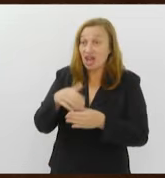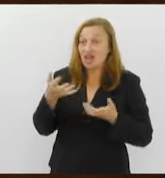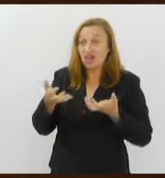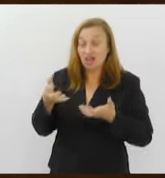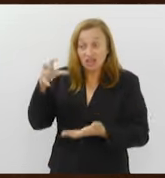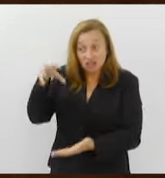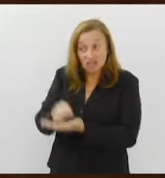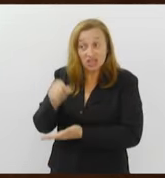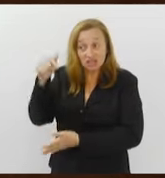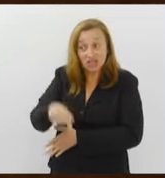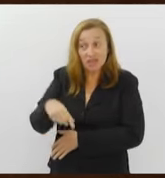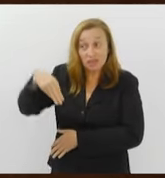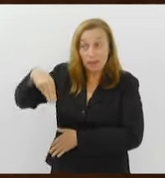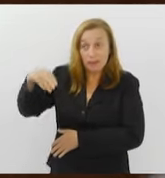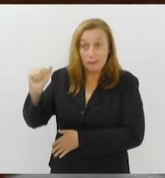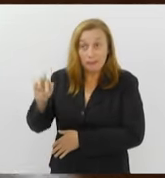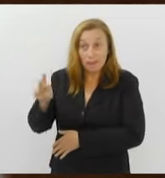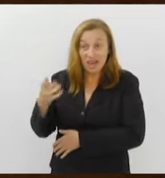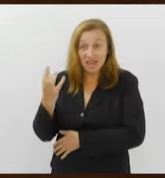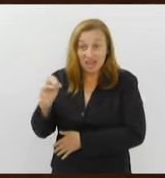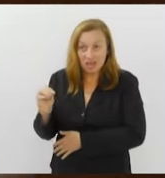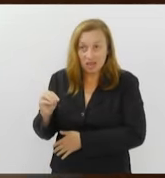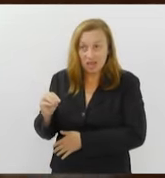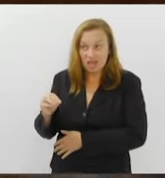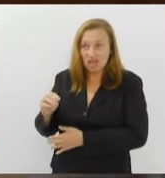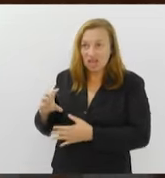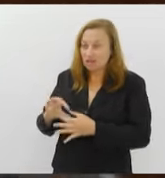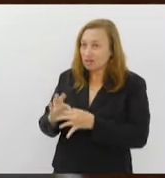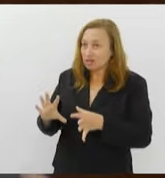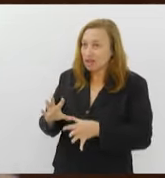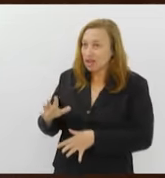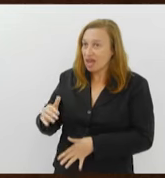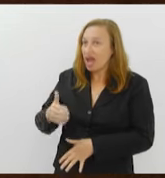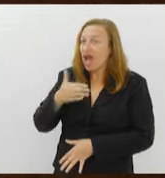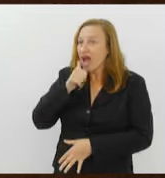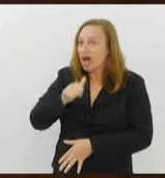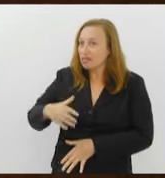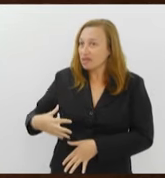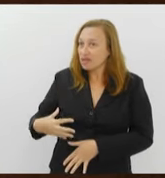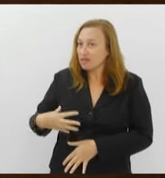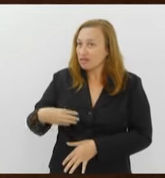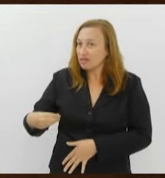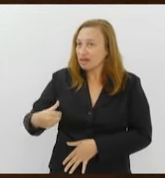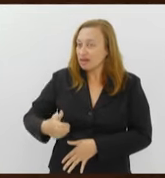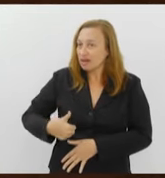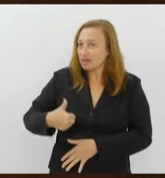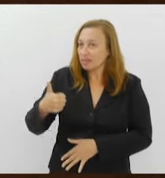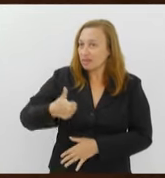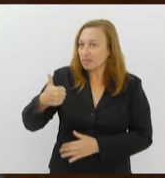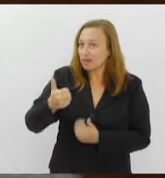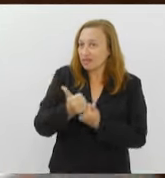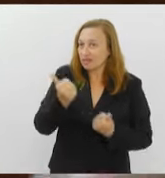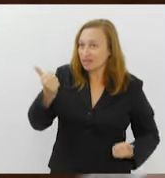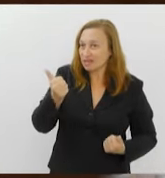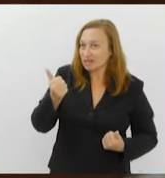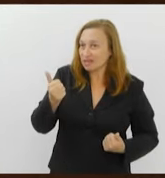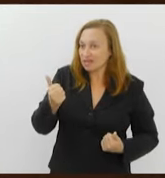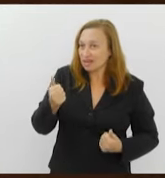um registro aqui para Marquinho, que eu não abro mão da minha filha ser a primeira vice-presidente da Câmara. Está ouvindo, presidente? Ouviu? É.